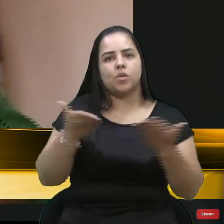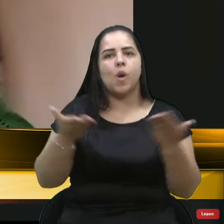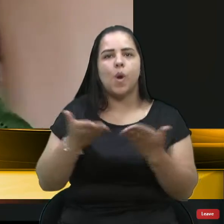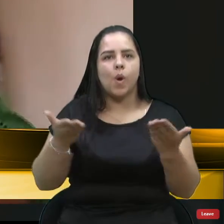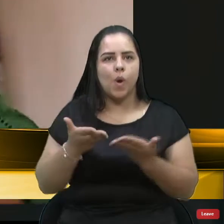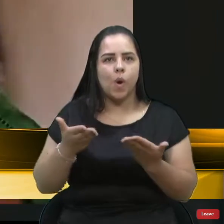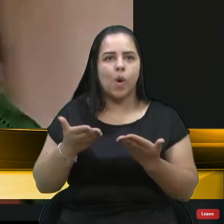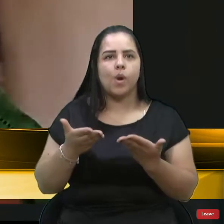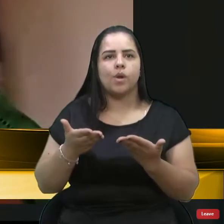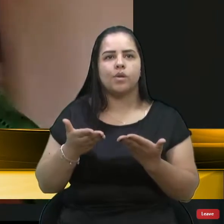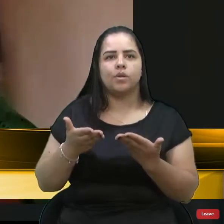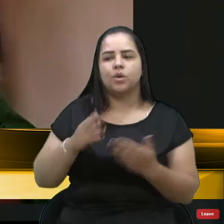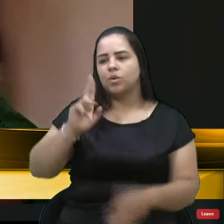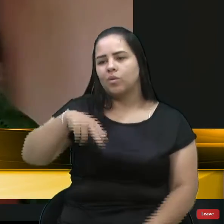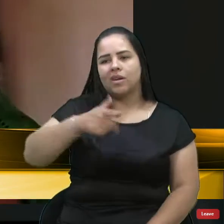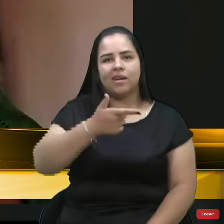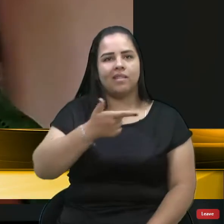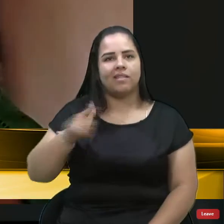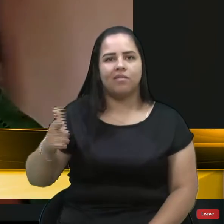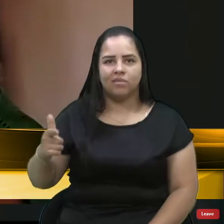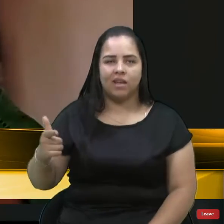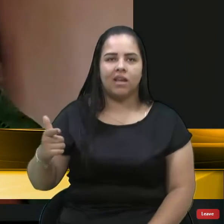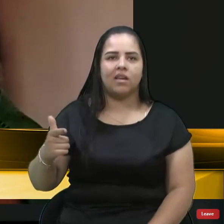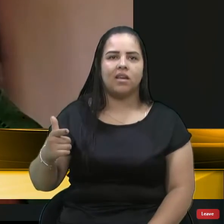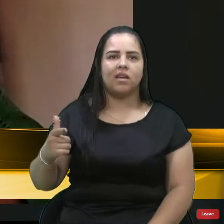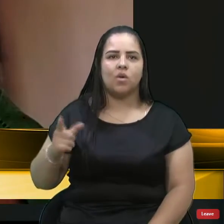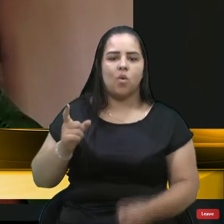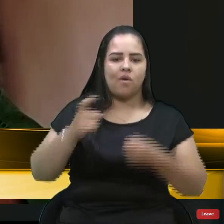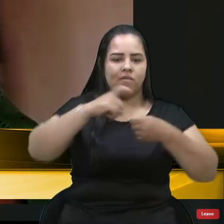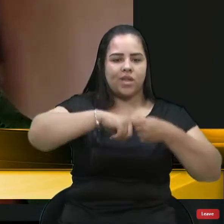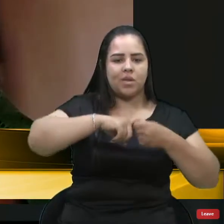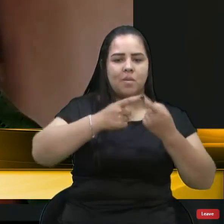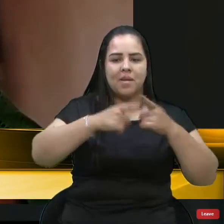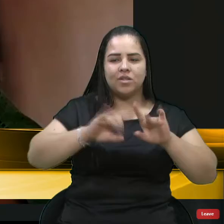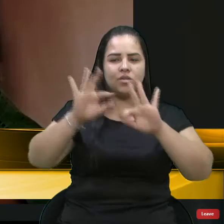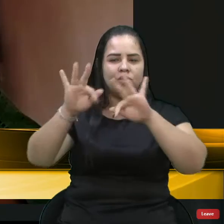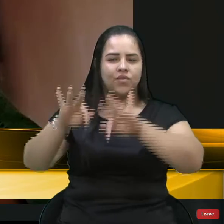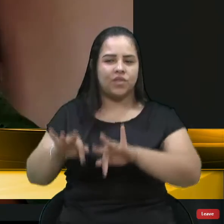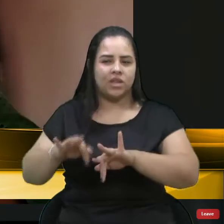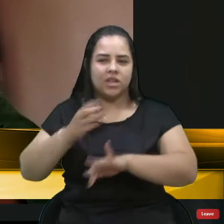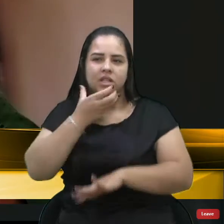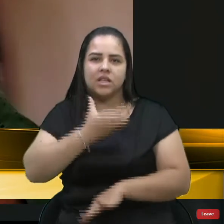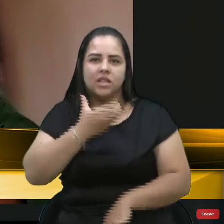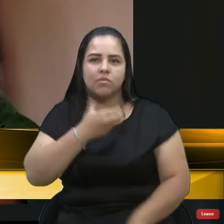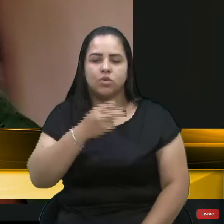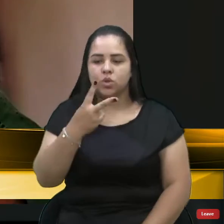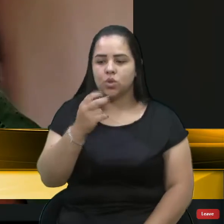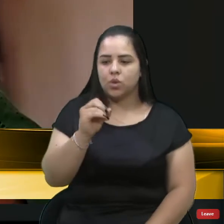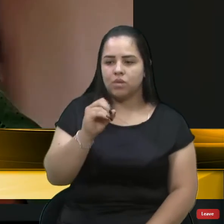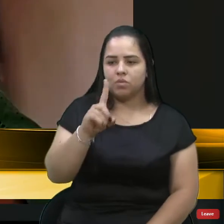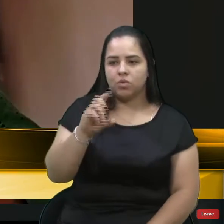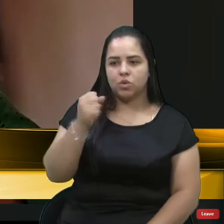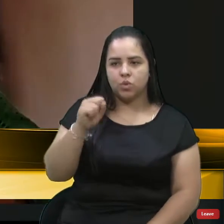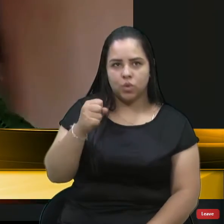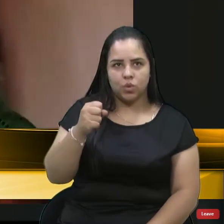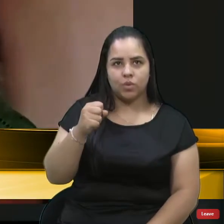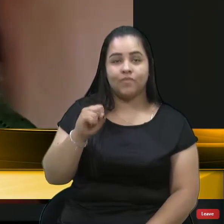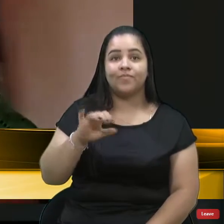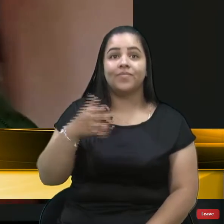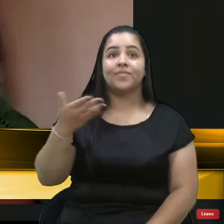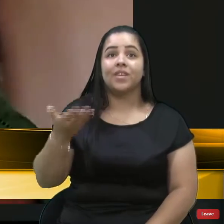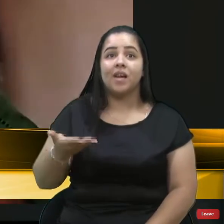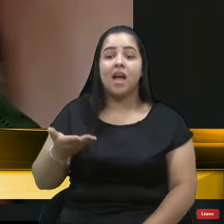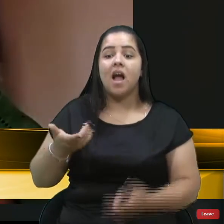Na verdade, nunca existiu convênio, né, mas os atendimentos se encerraram em dezembro de 2018. Ou seja,